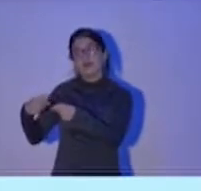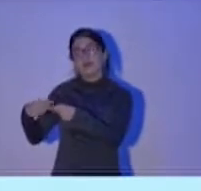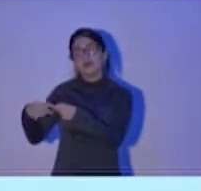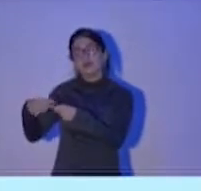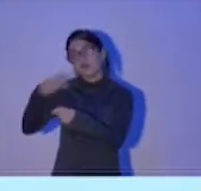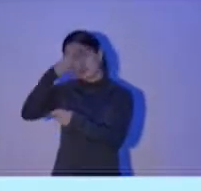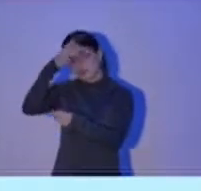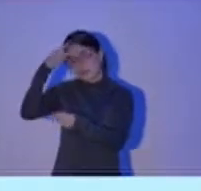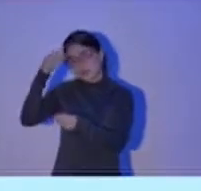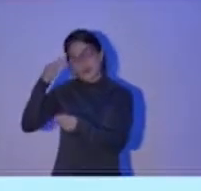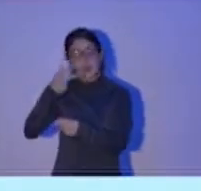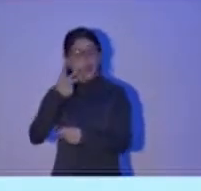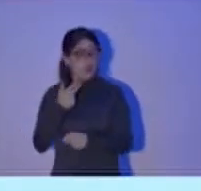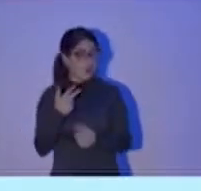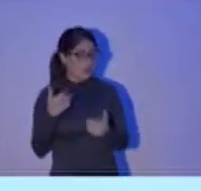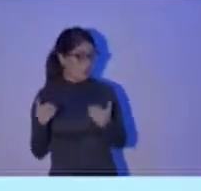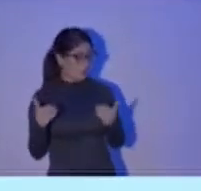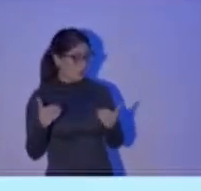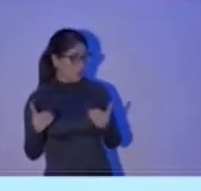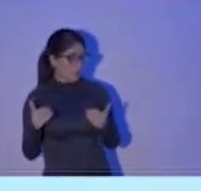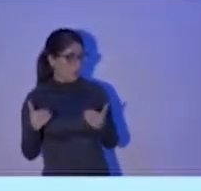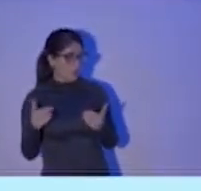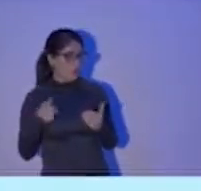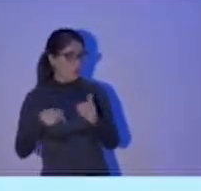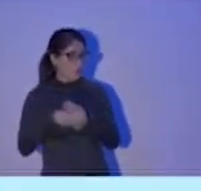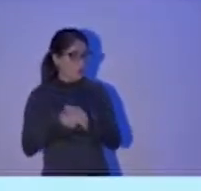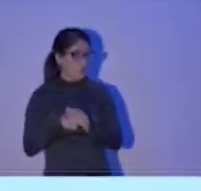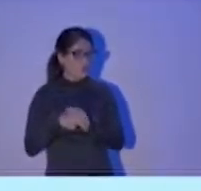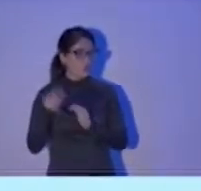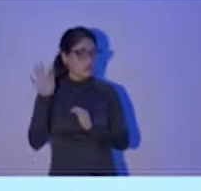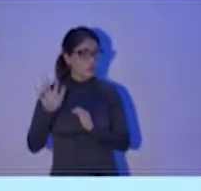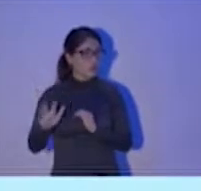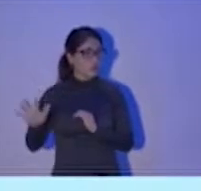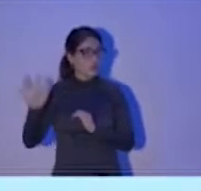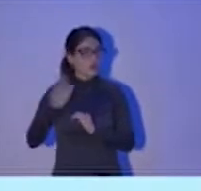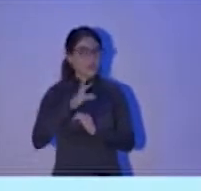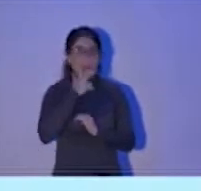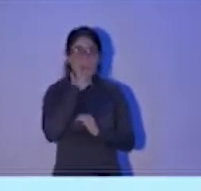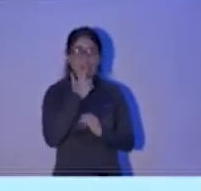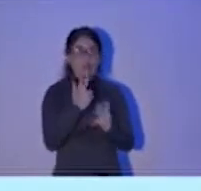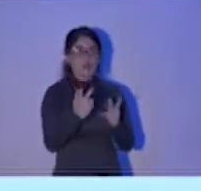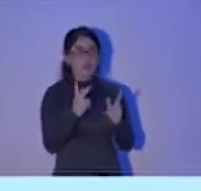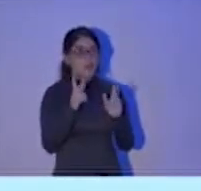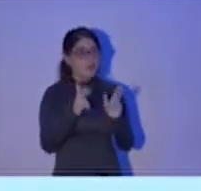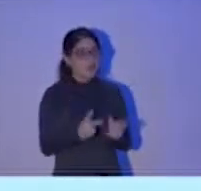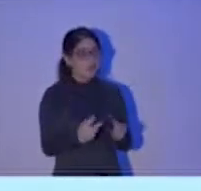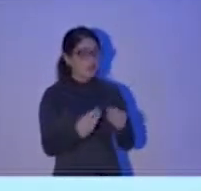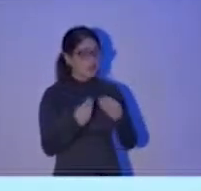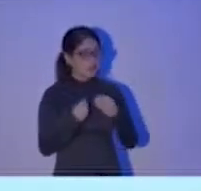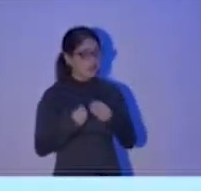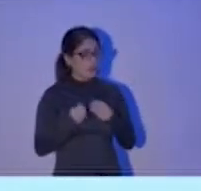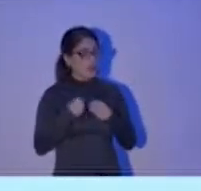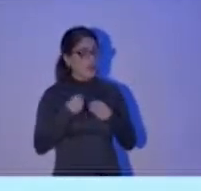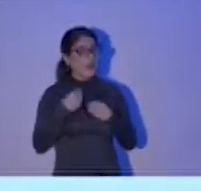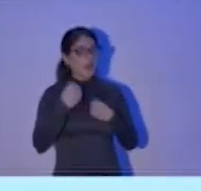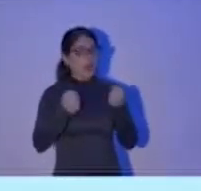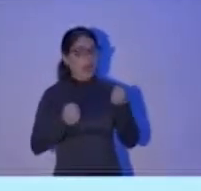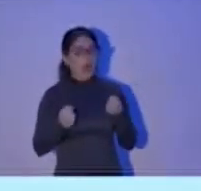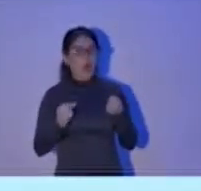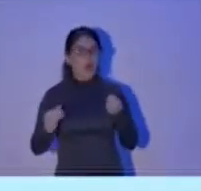assim: eu comparo as creches que o governo federal nos concede como se tivesse me dado uma Ferrari. Aí eu perguntei ao prefeito, por quê?